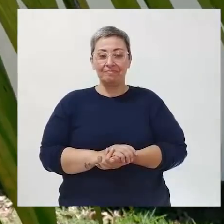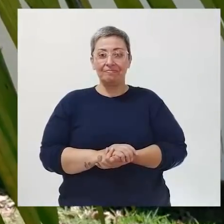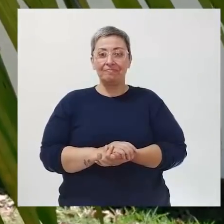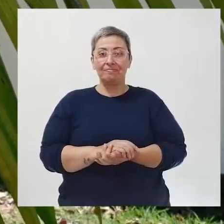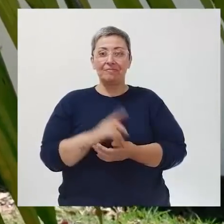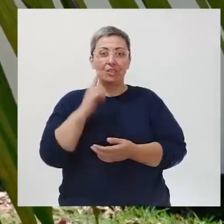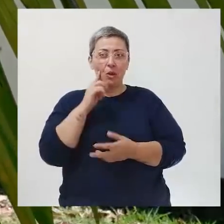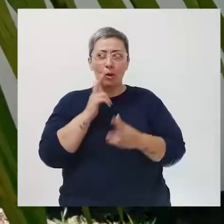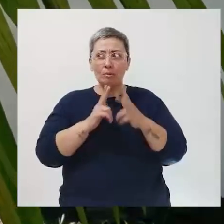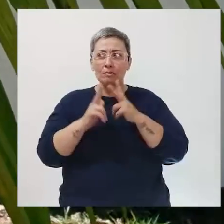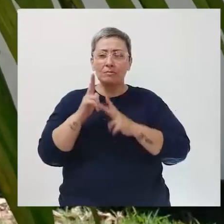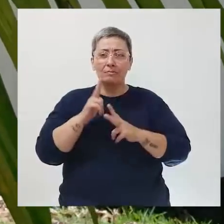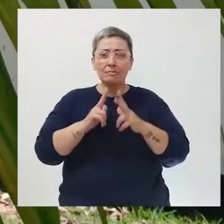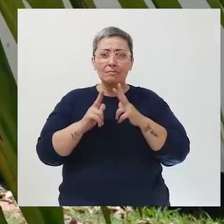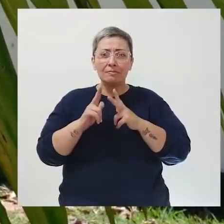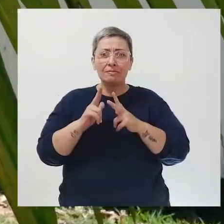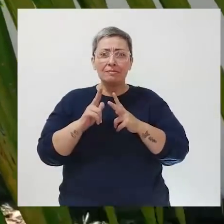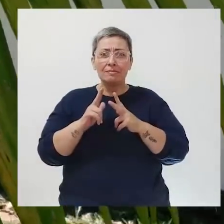Escutem.